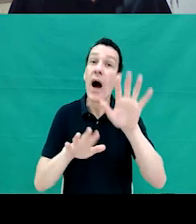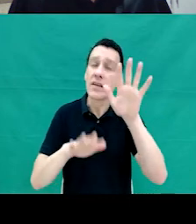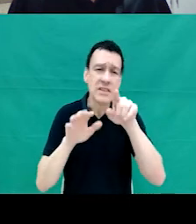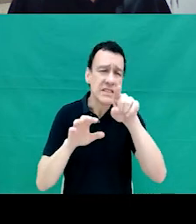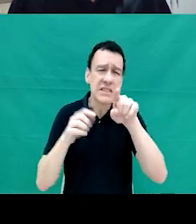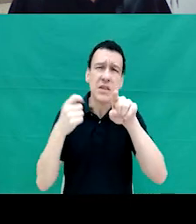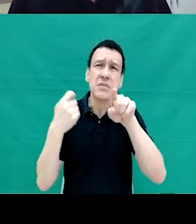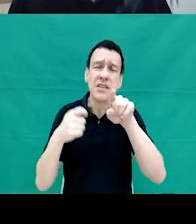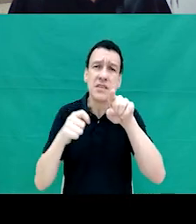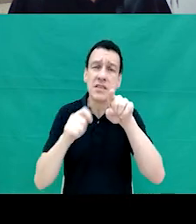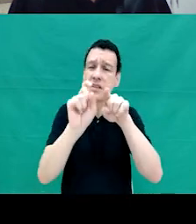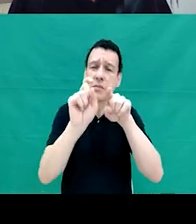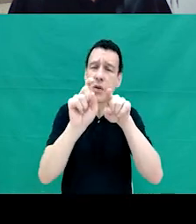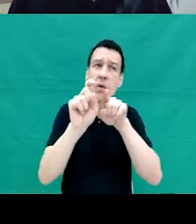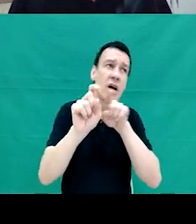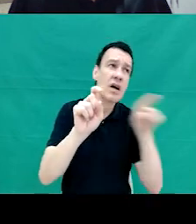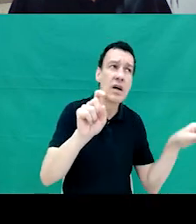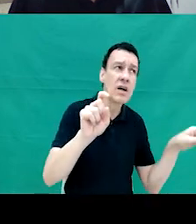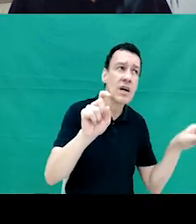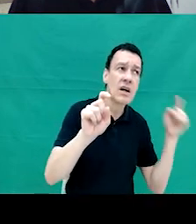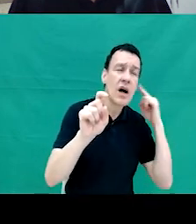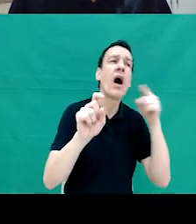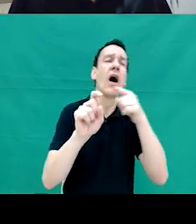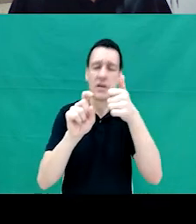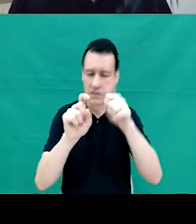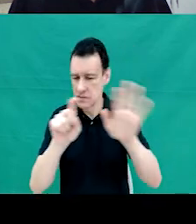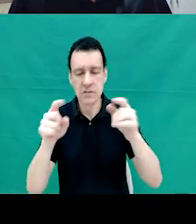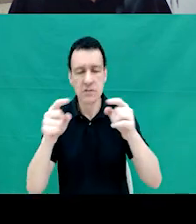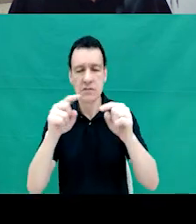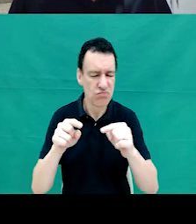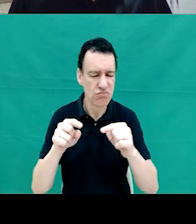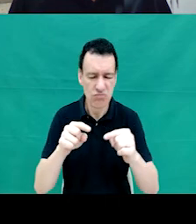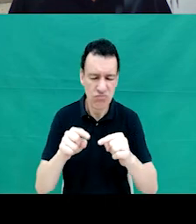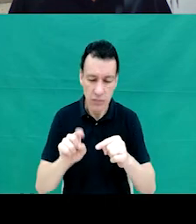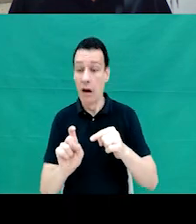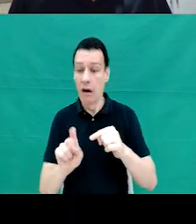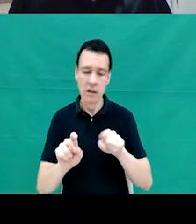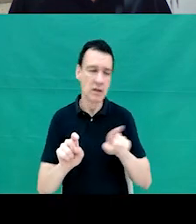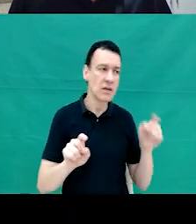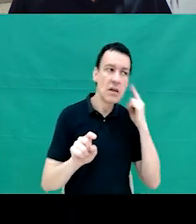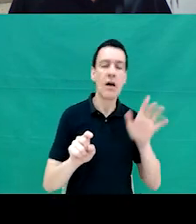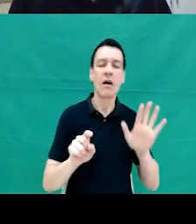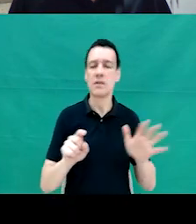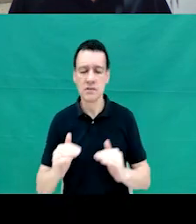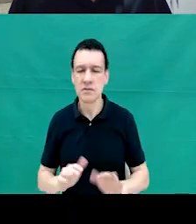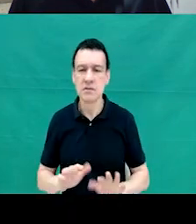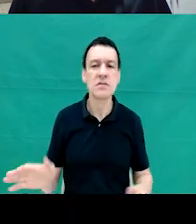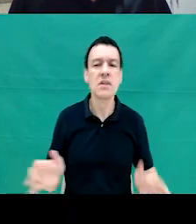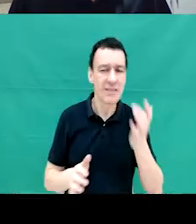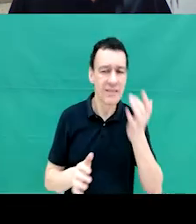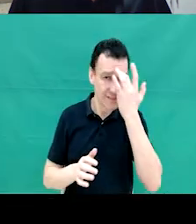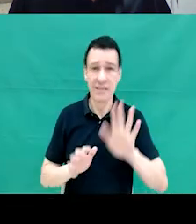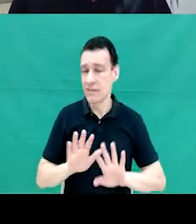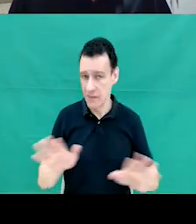bem de acordo com essa diretriz da WCAG. E até um exemplo, estava conversando com o Samuca ali antes de